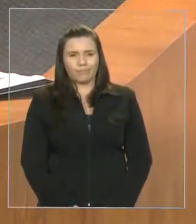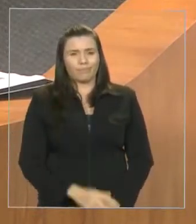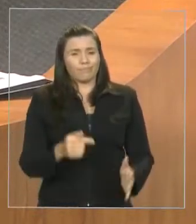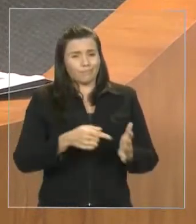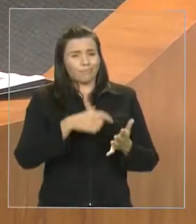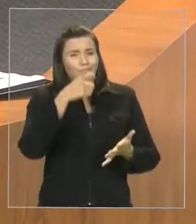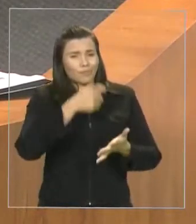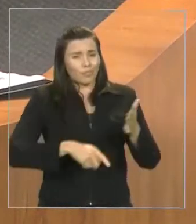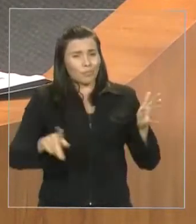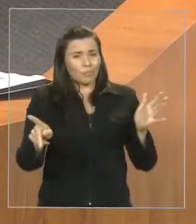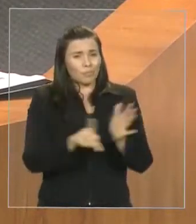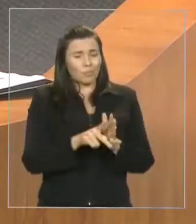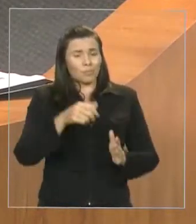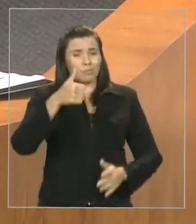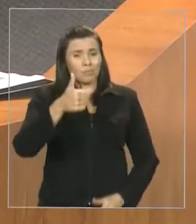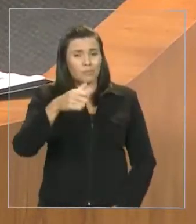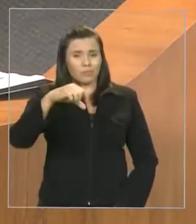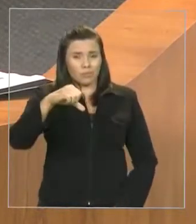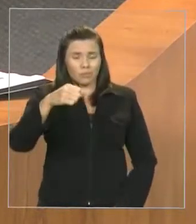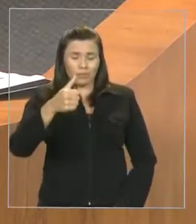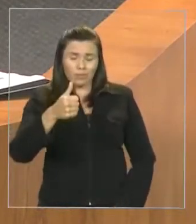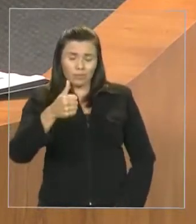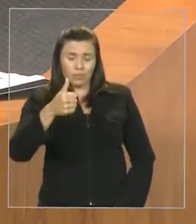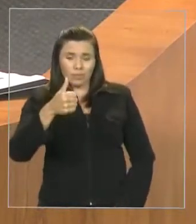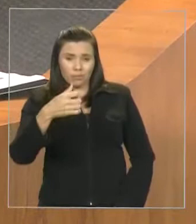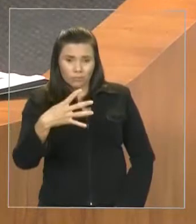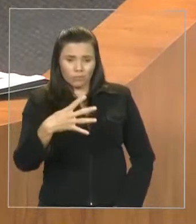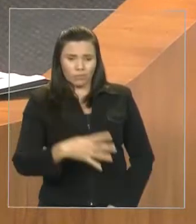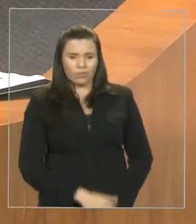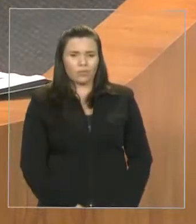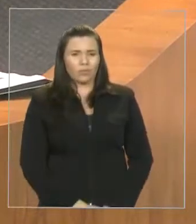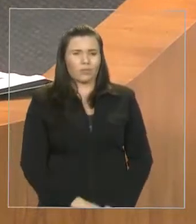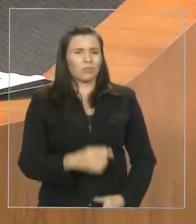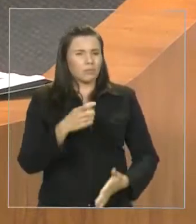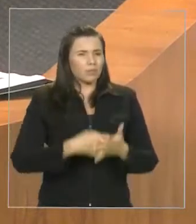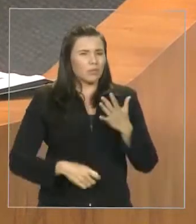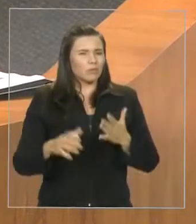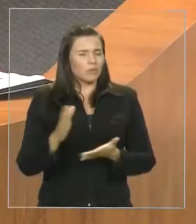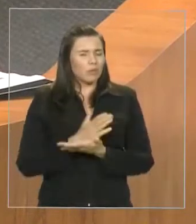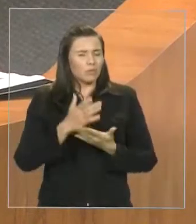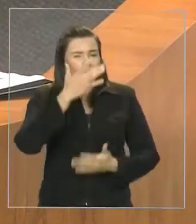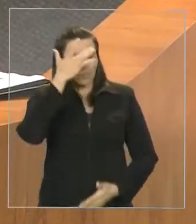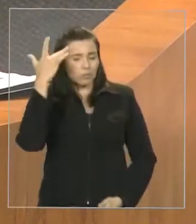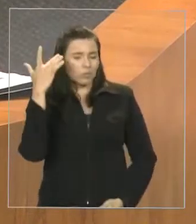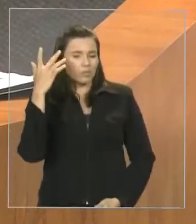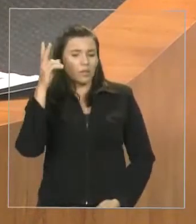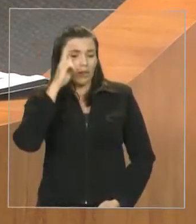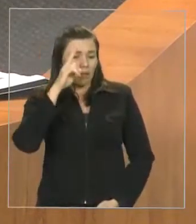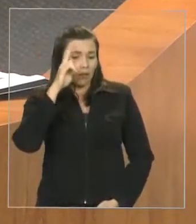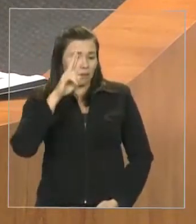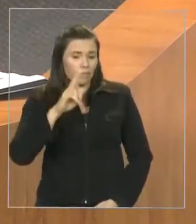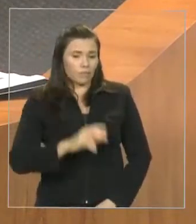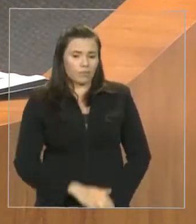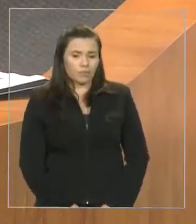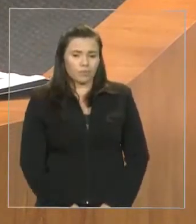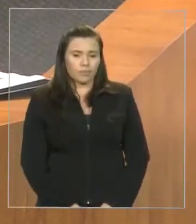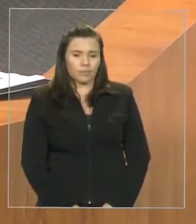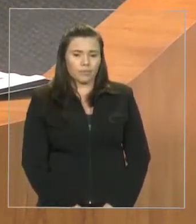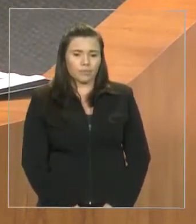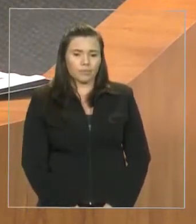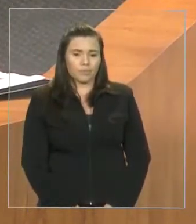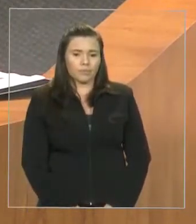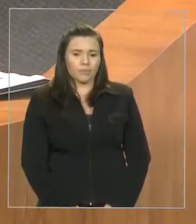E é um texto que todos poderão talvez lembrar da sua magnitude, quando eu passar a ler